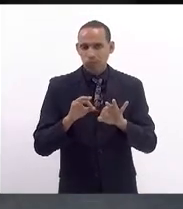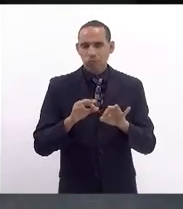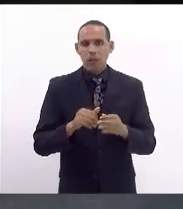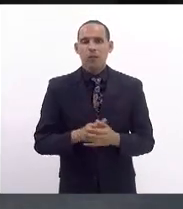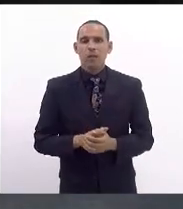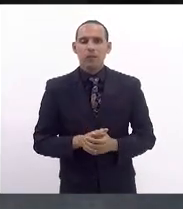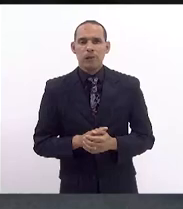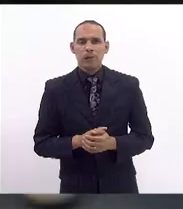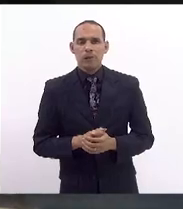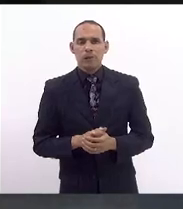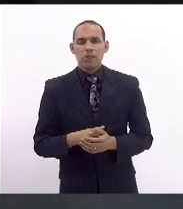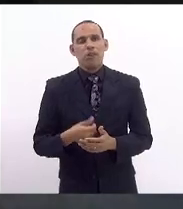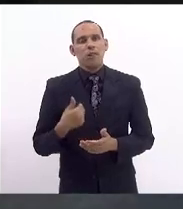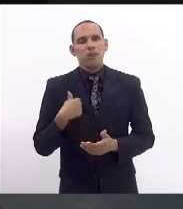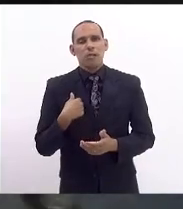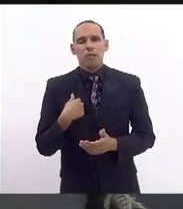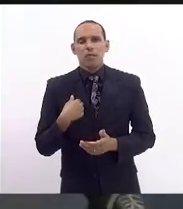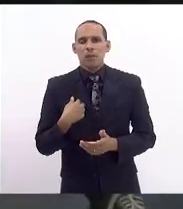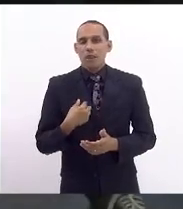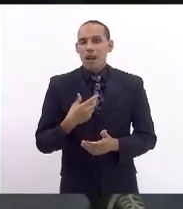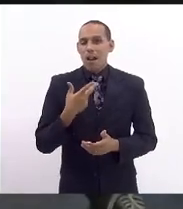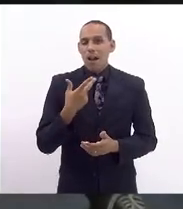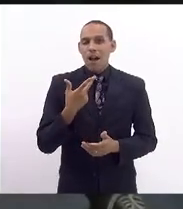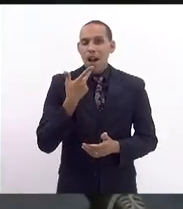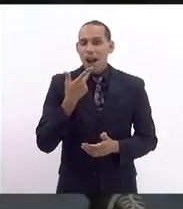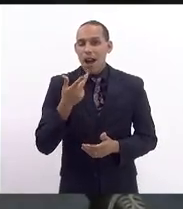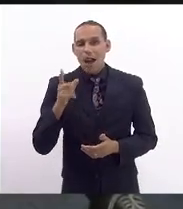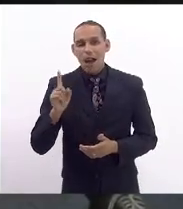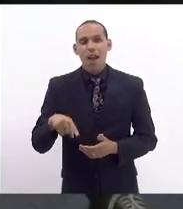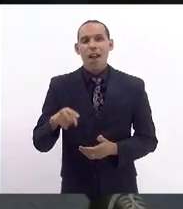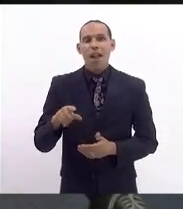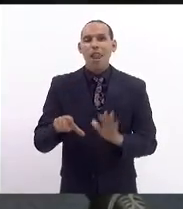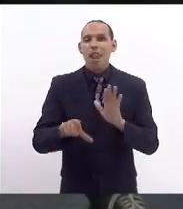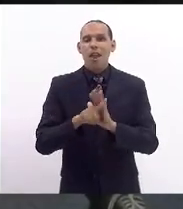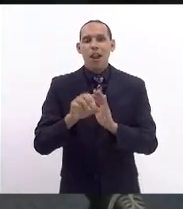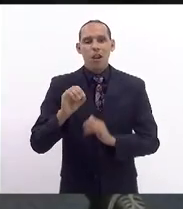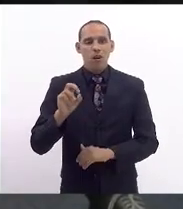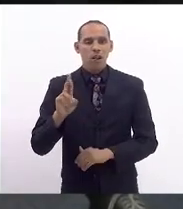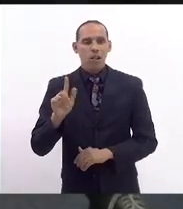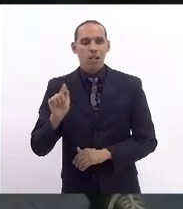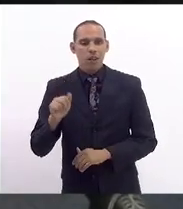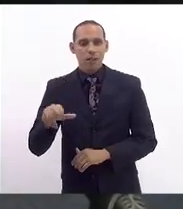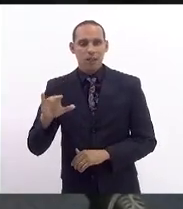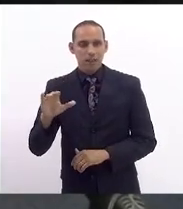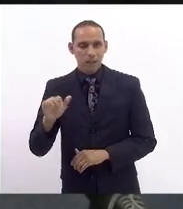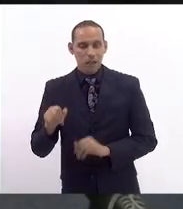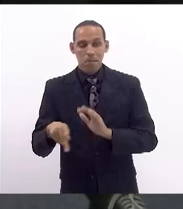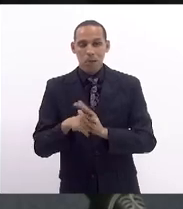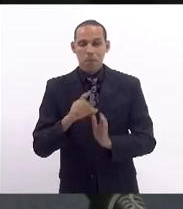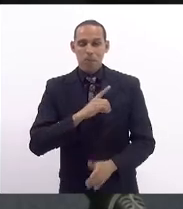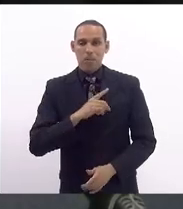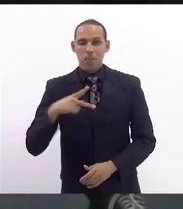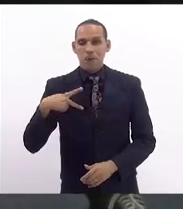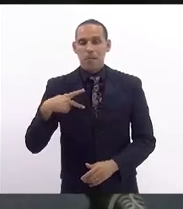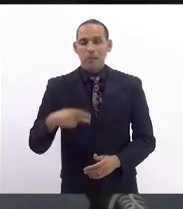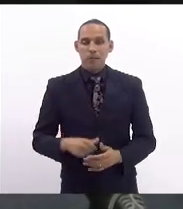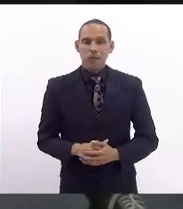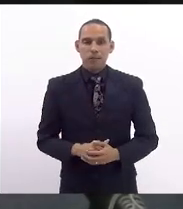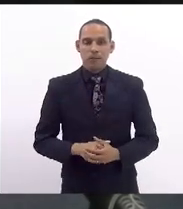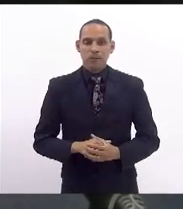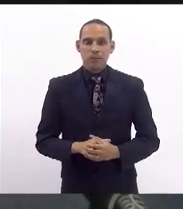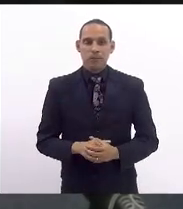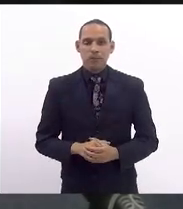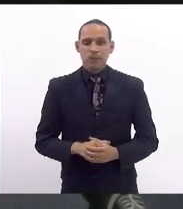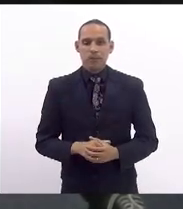é aquilo que é um título de lei orgânica e da Defensoria Pública